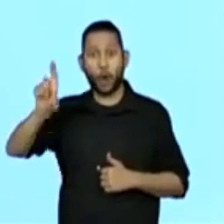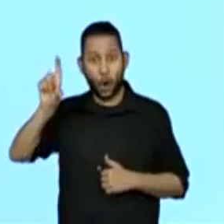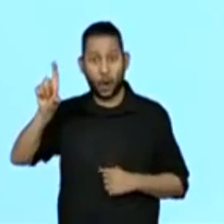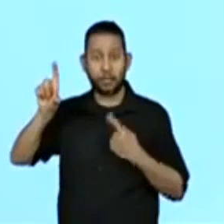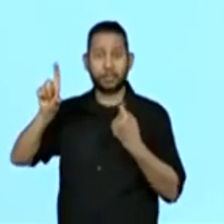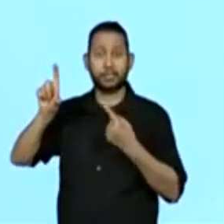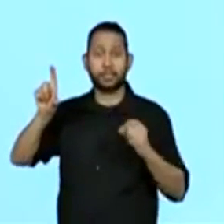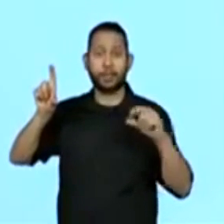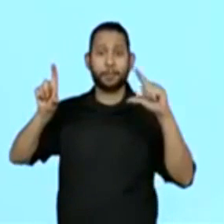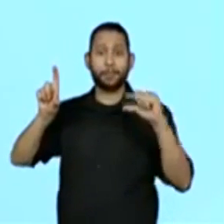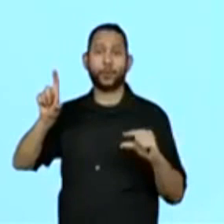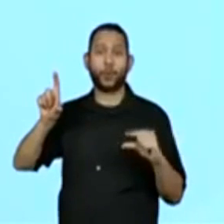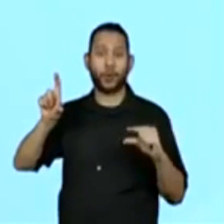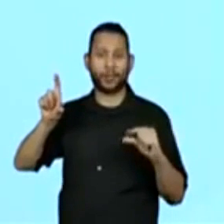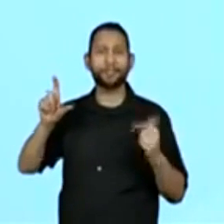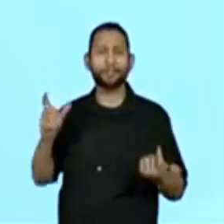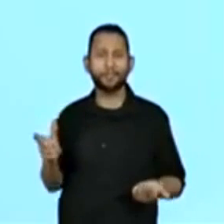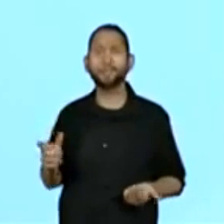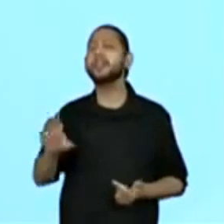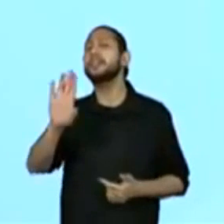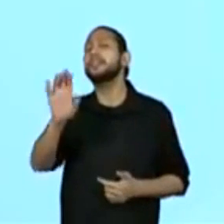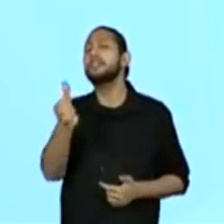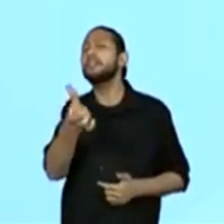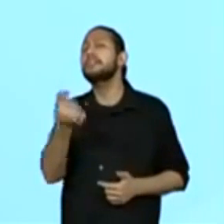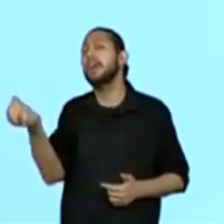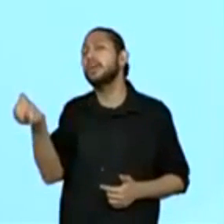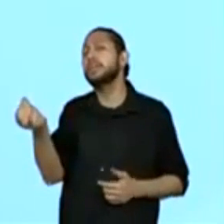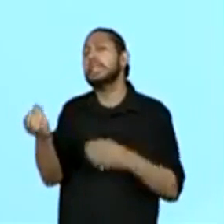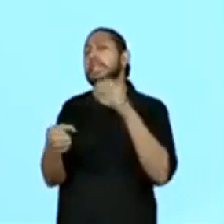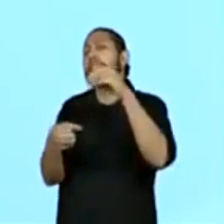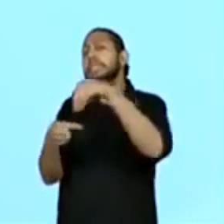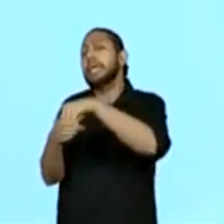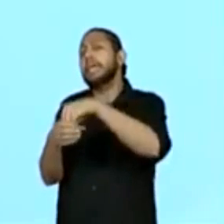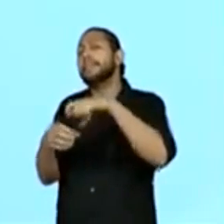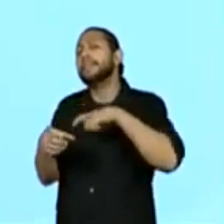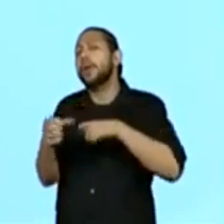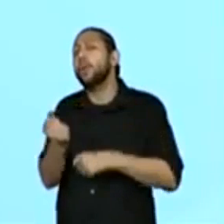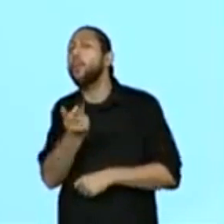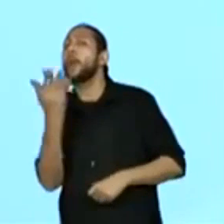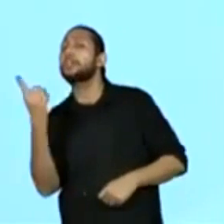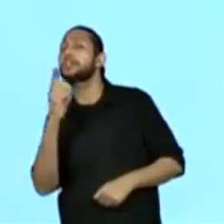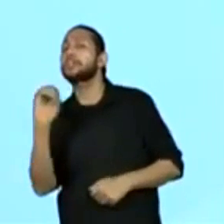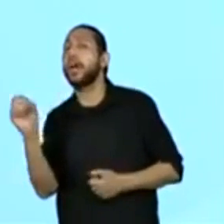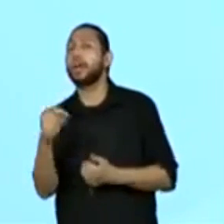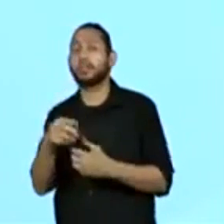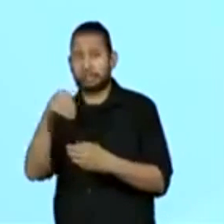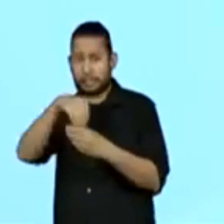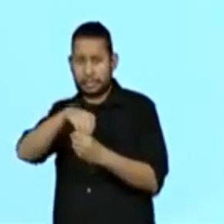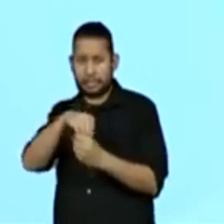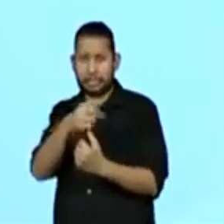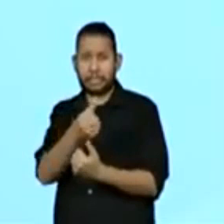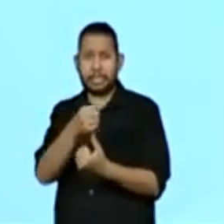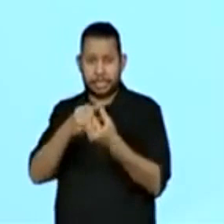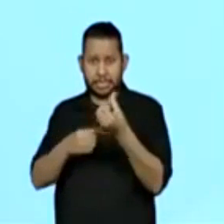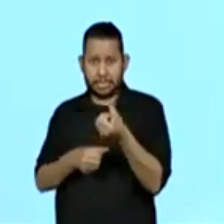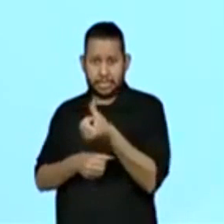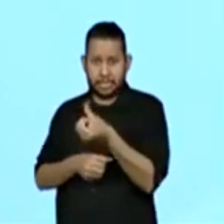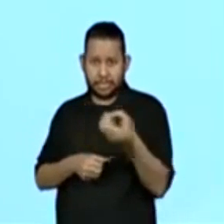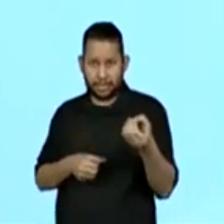Quantas vezes o número 100 para dar 600, pessoal? Quantas vezes eu tenho que repetir o número 100 para dar